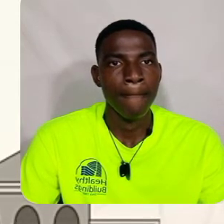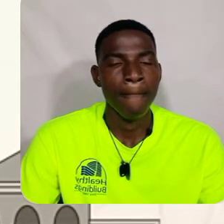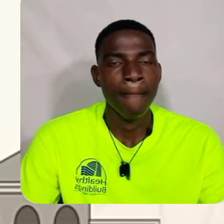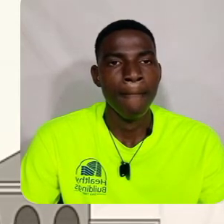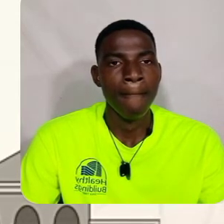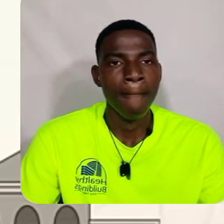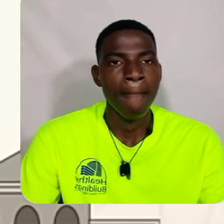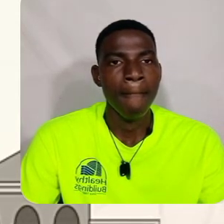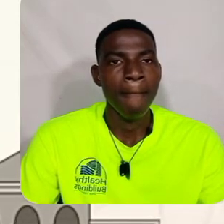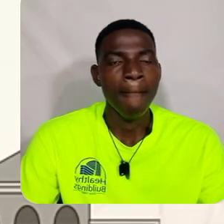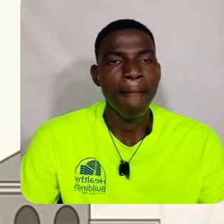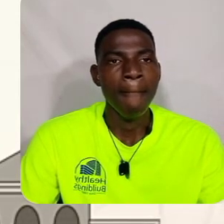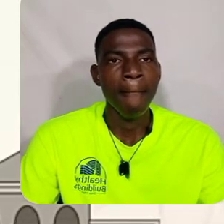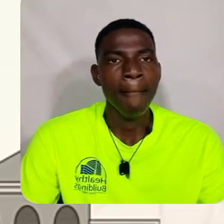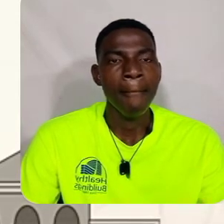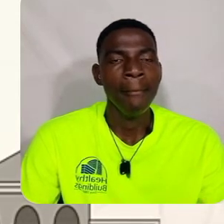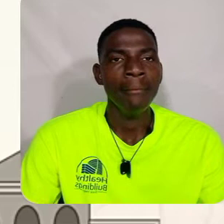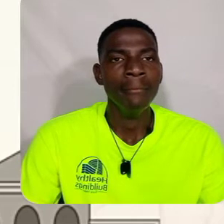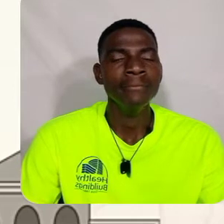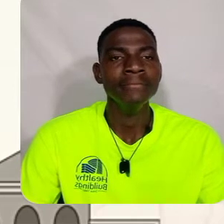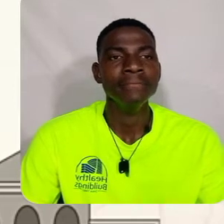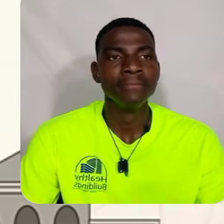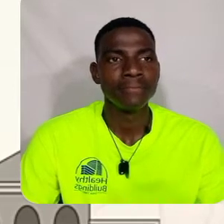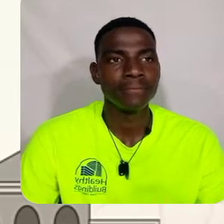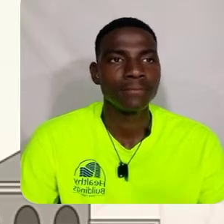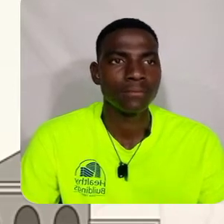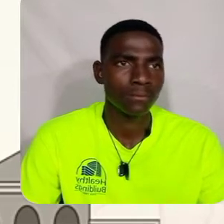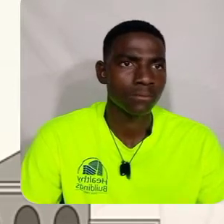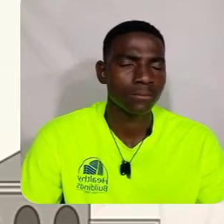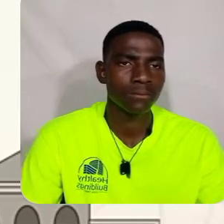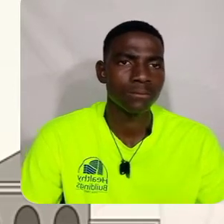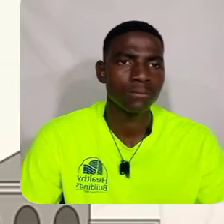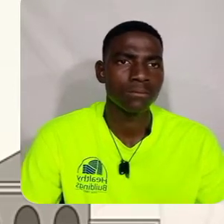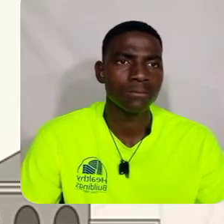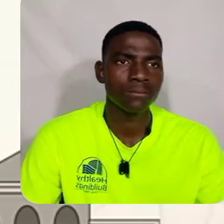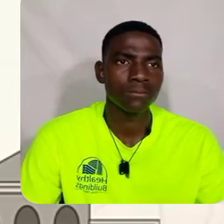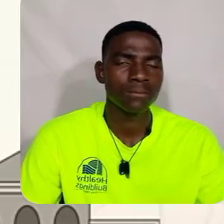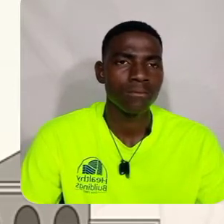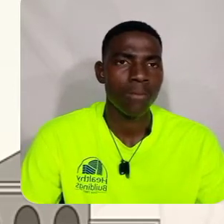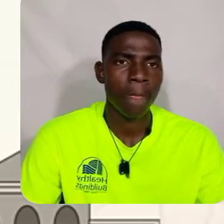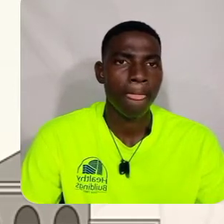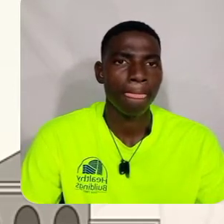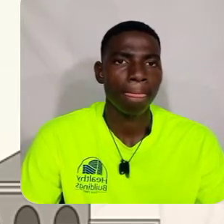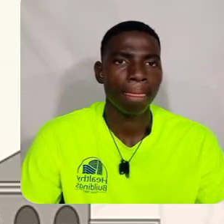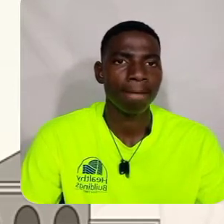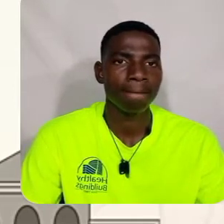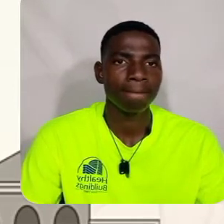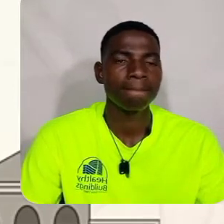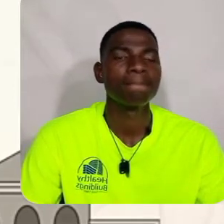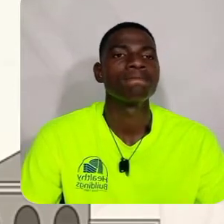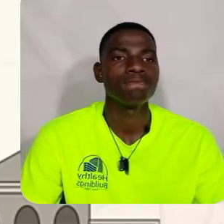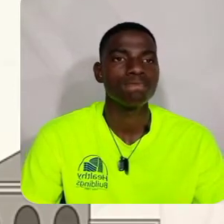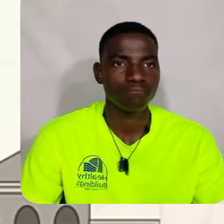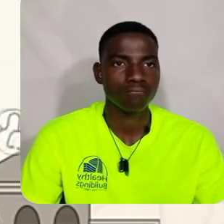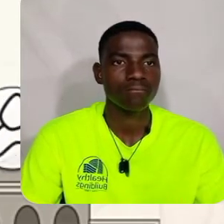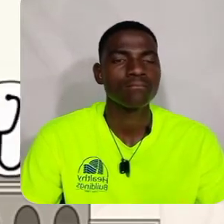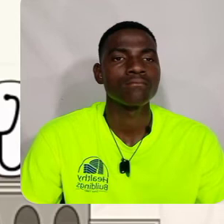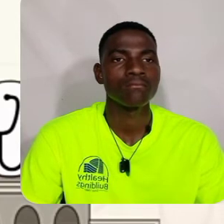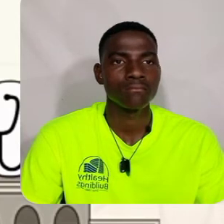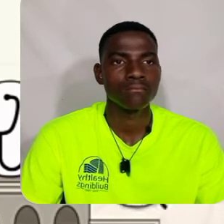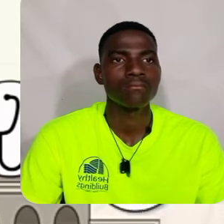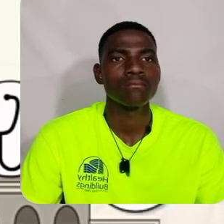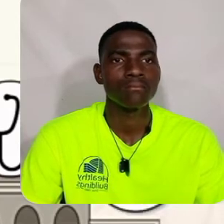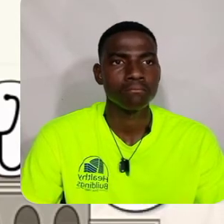e, junto com o legislativo, decide como que vai usar. Ele gasta esse dinheiro bancando os serviços públicos, como educação,